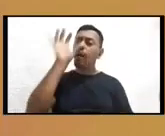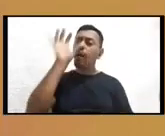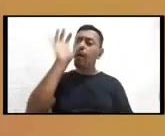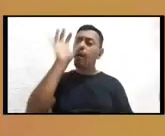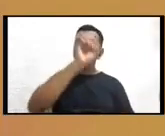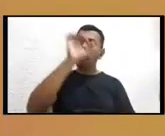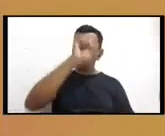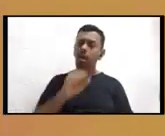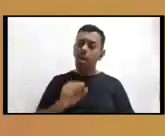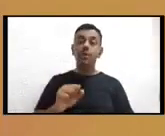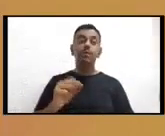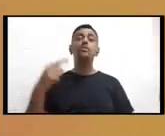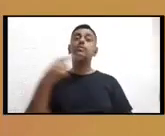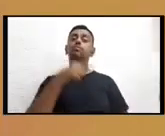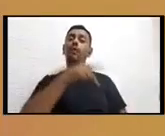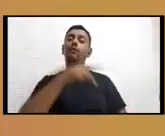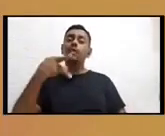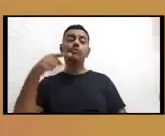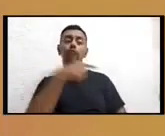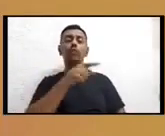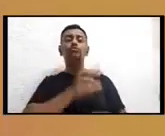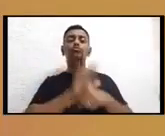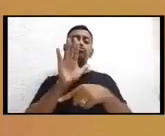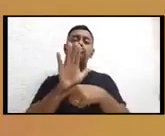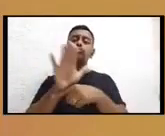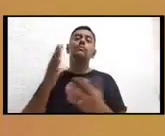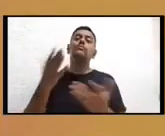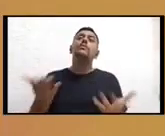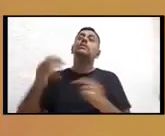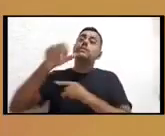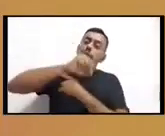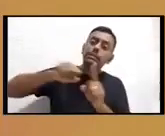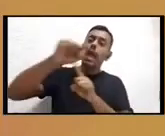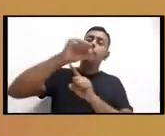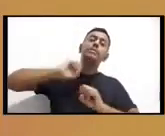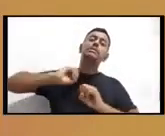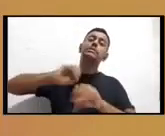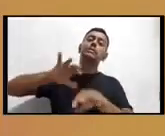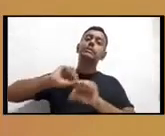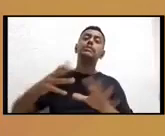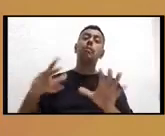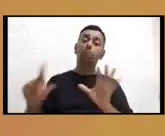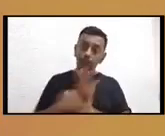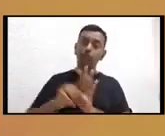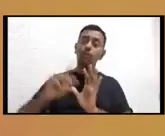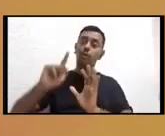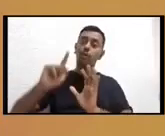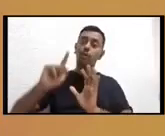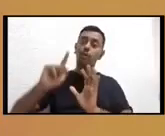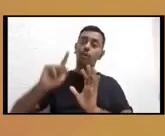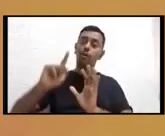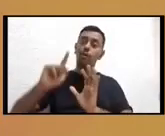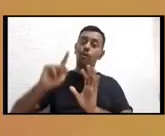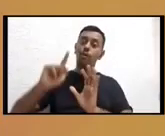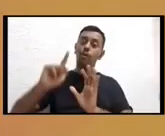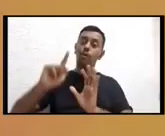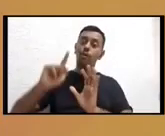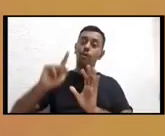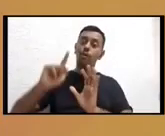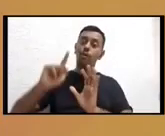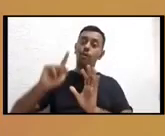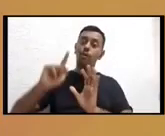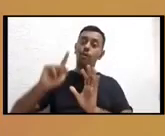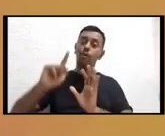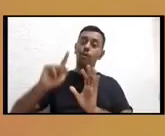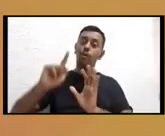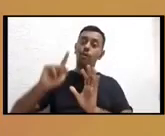ao sistema de ensino geral, global? E esse é o problema com os professores brasileiros. Eles dão aulas demais e